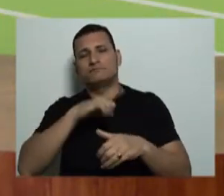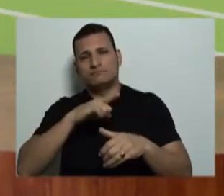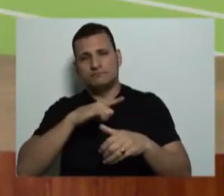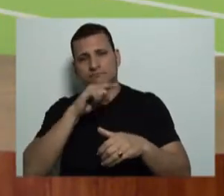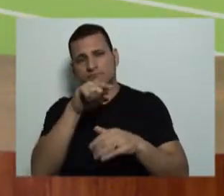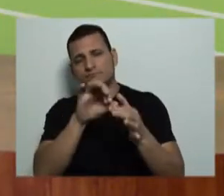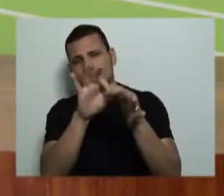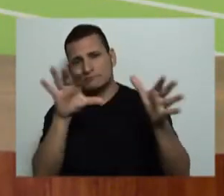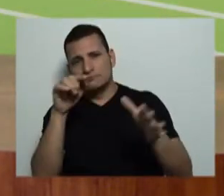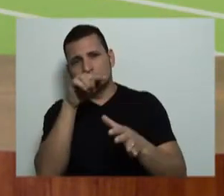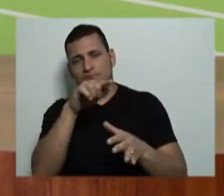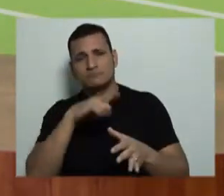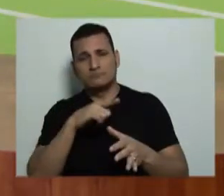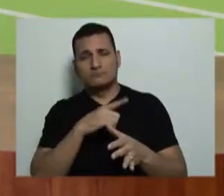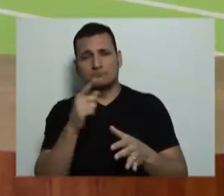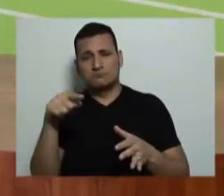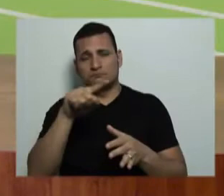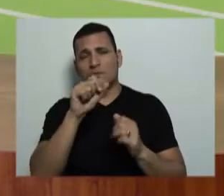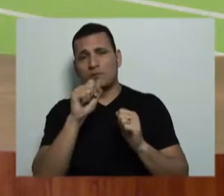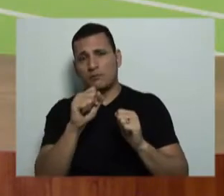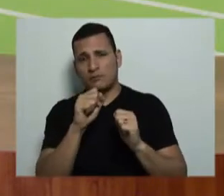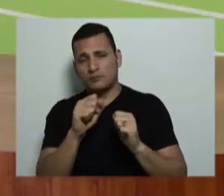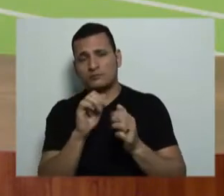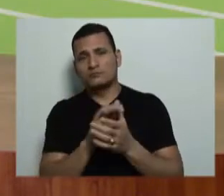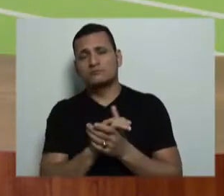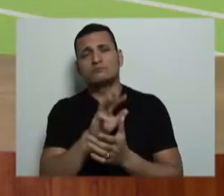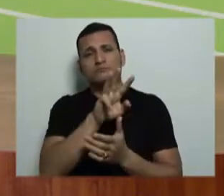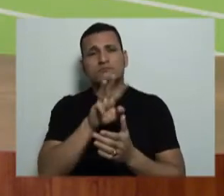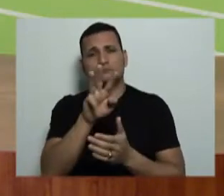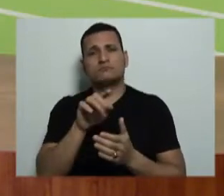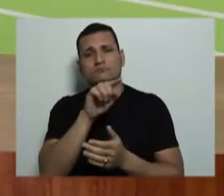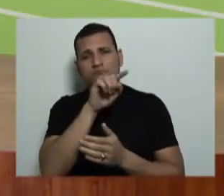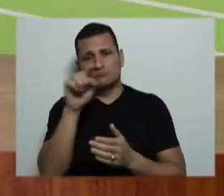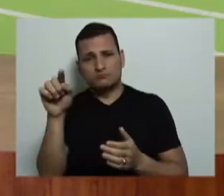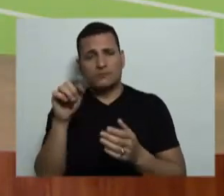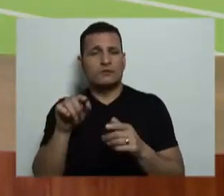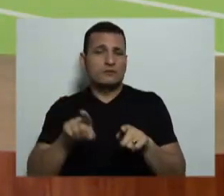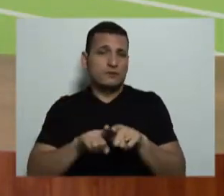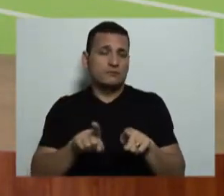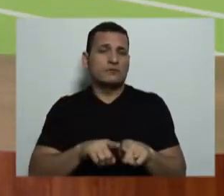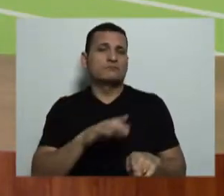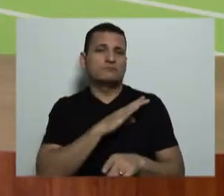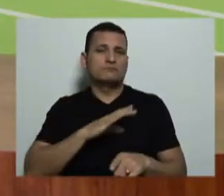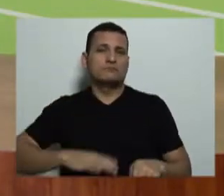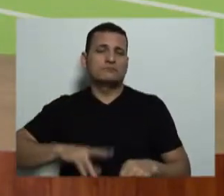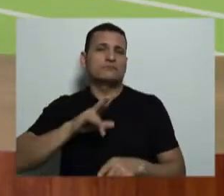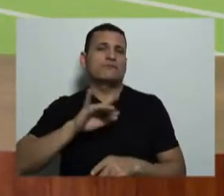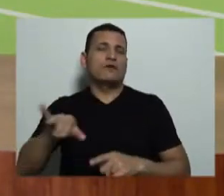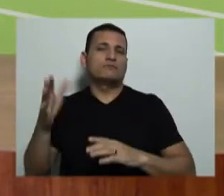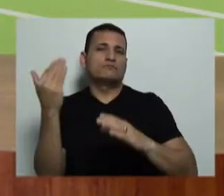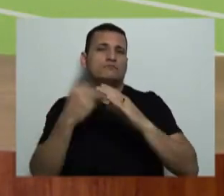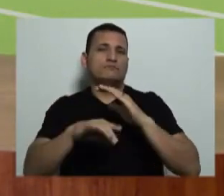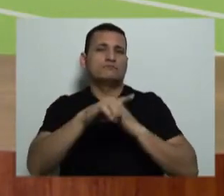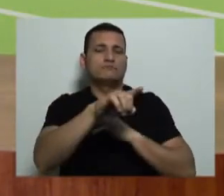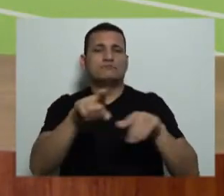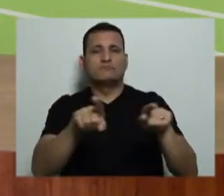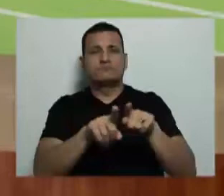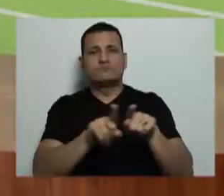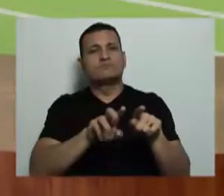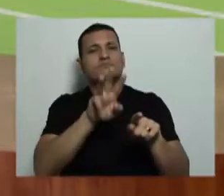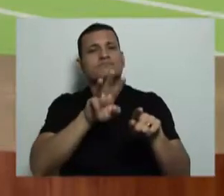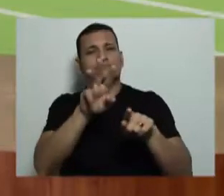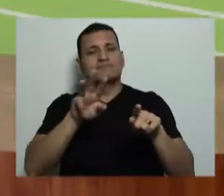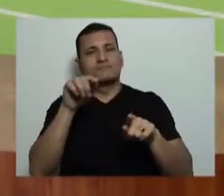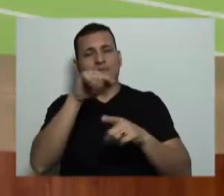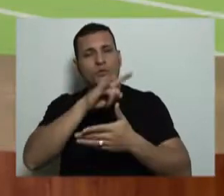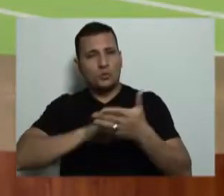e vocês podem encaminhar esse portal, a coordenação vai encaminhar também esse link com esses documentos que estão em forma